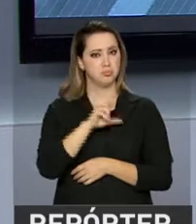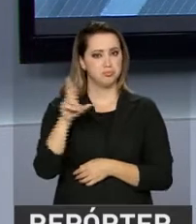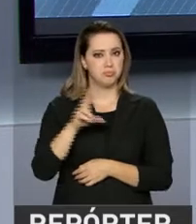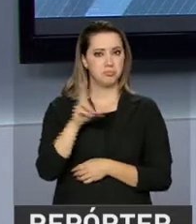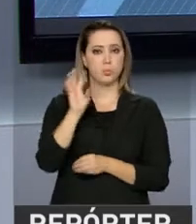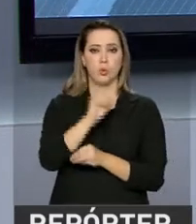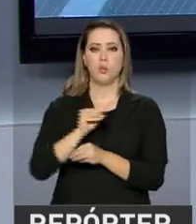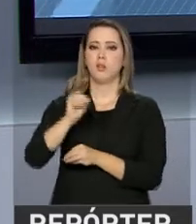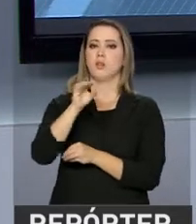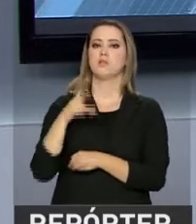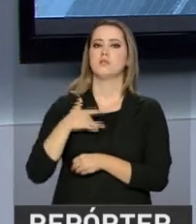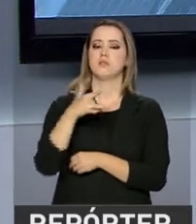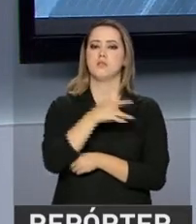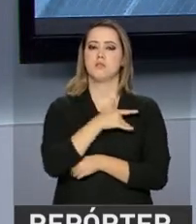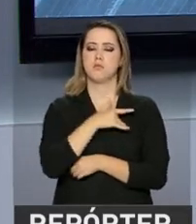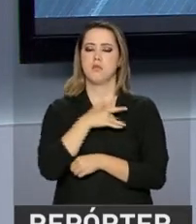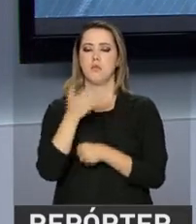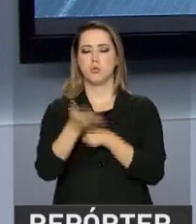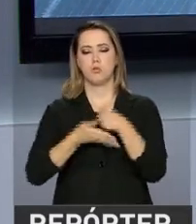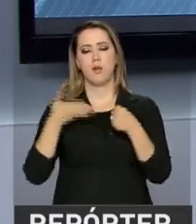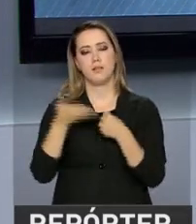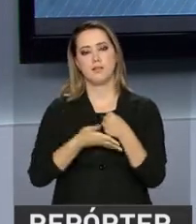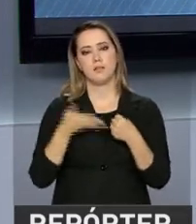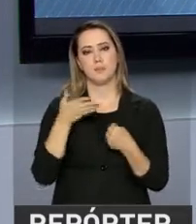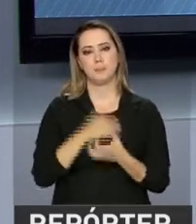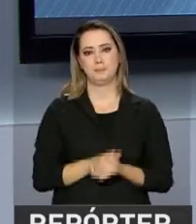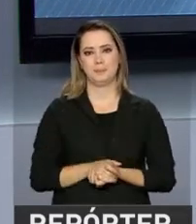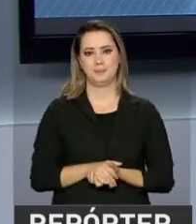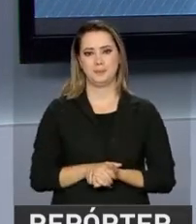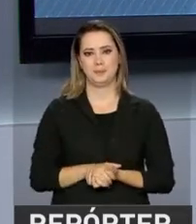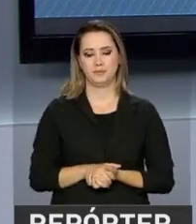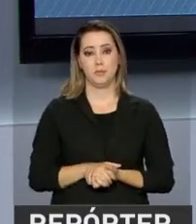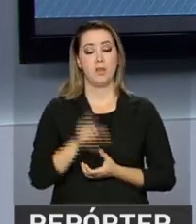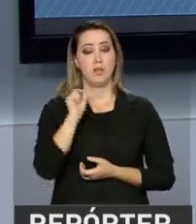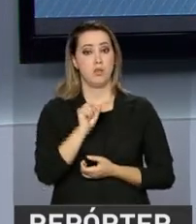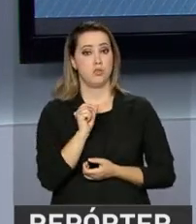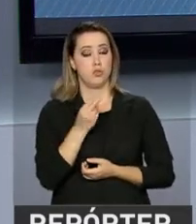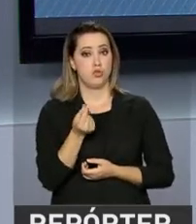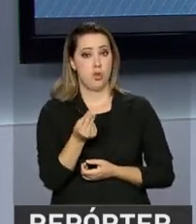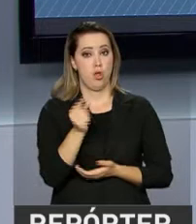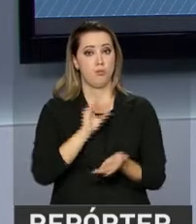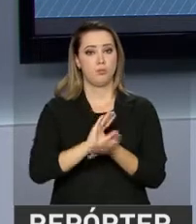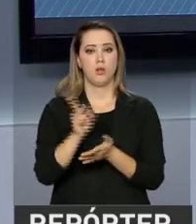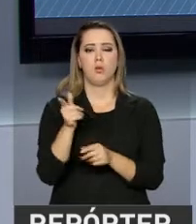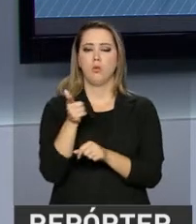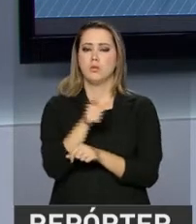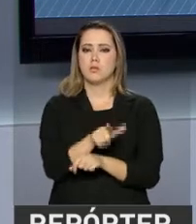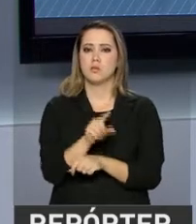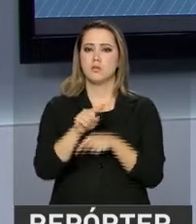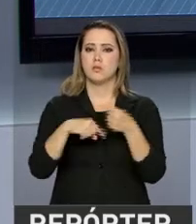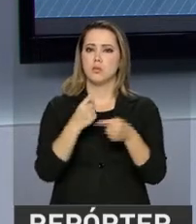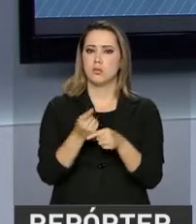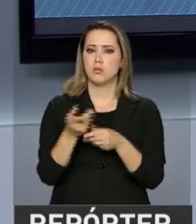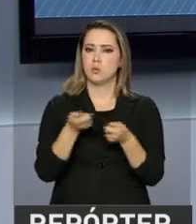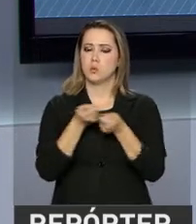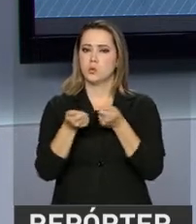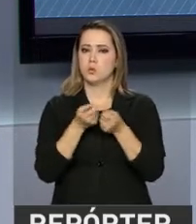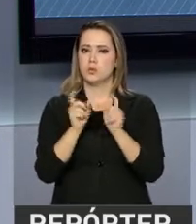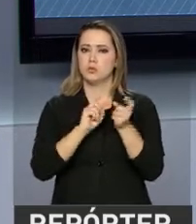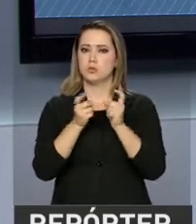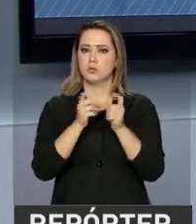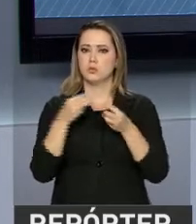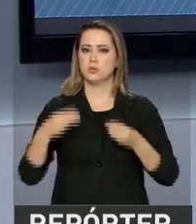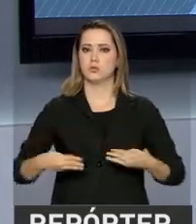para melhorar os serviços de saúde na atenção básica esse repasse só foi possível depois de um ajuste na gestão